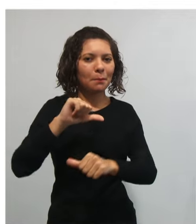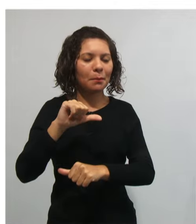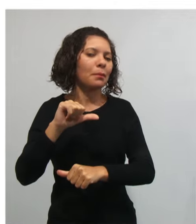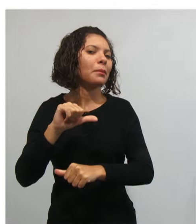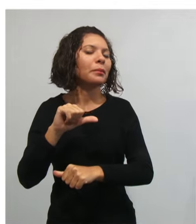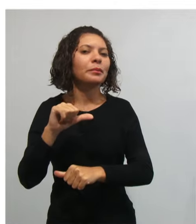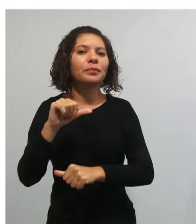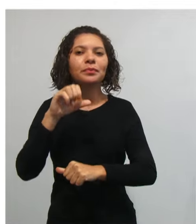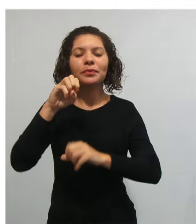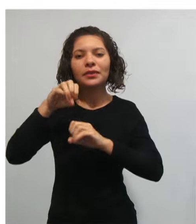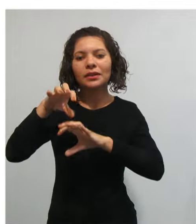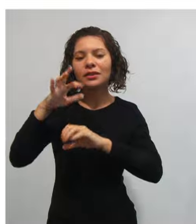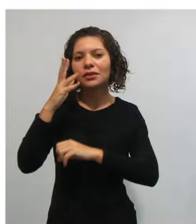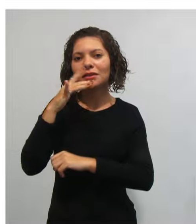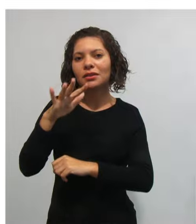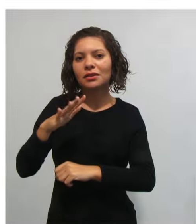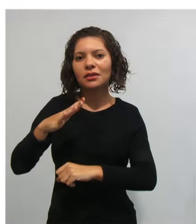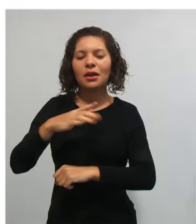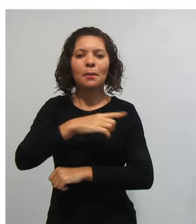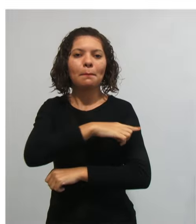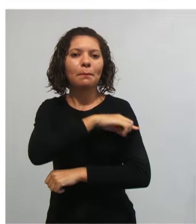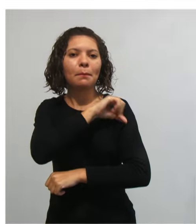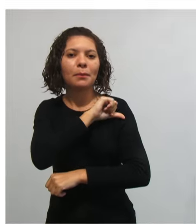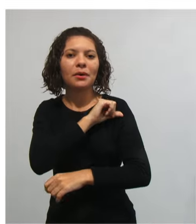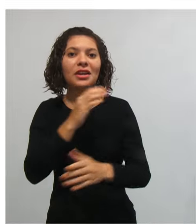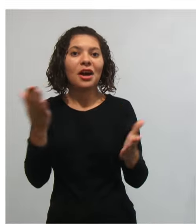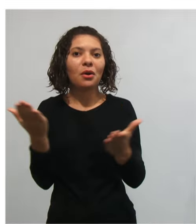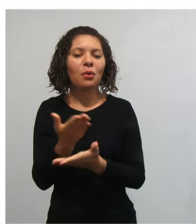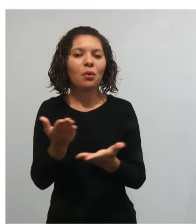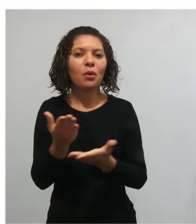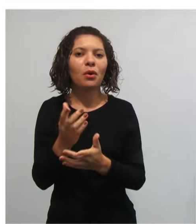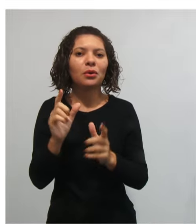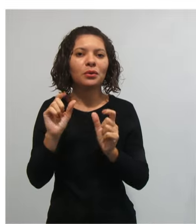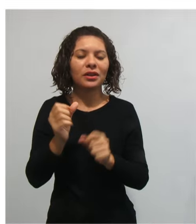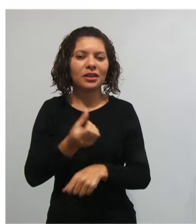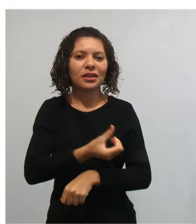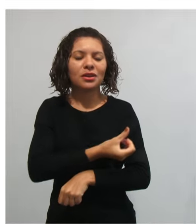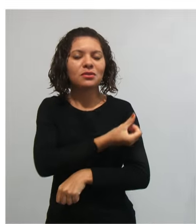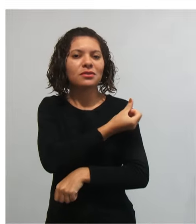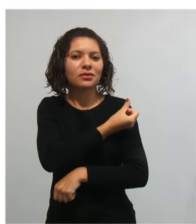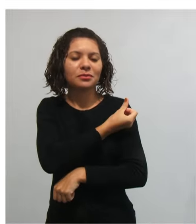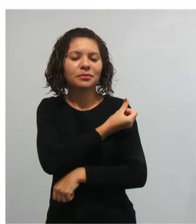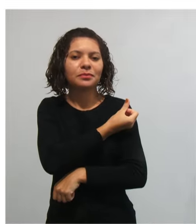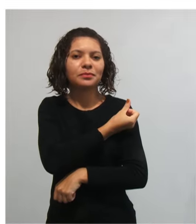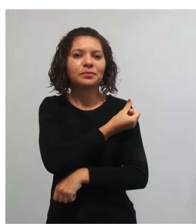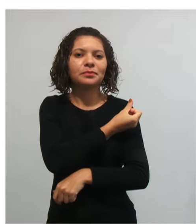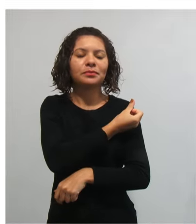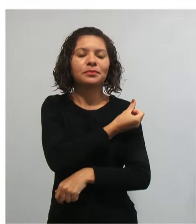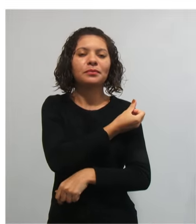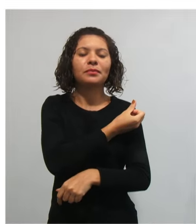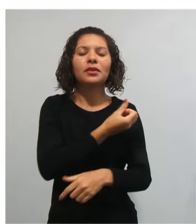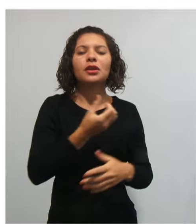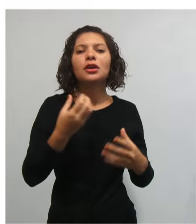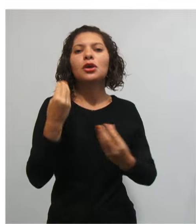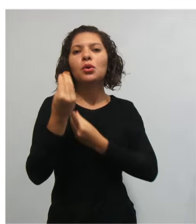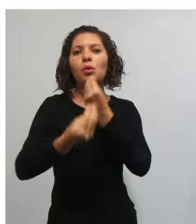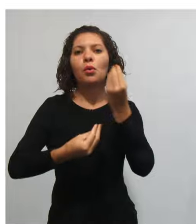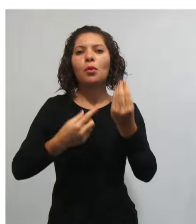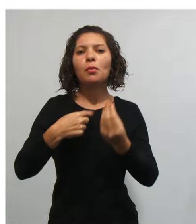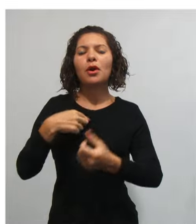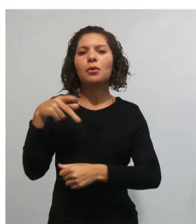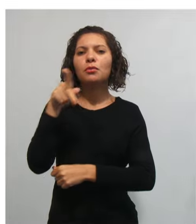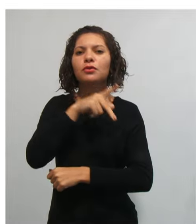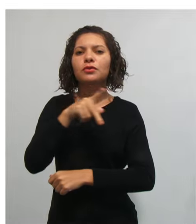houve a transição da educação infantil para ensino fundamental agora vamos fazer a transição para o ensino fundamental dois que é o sexto